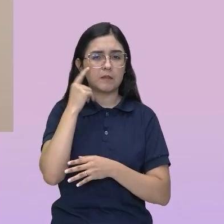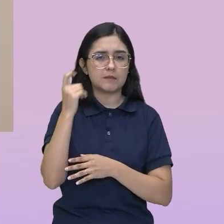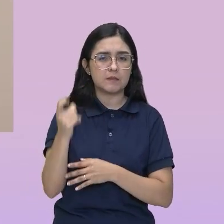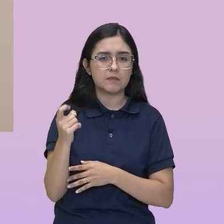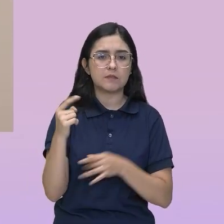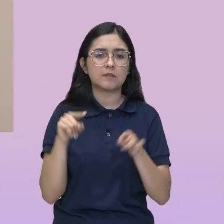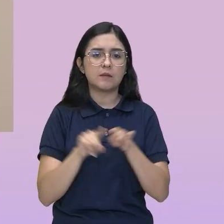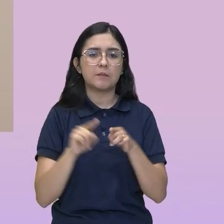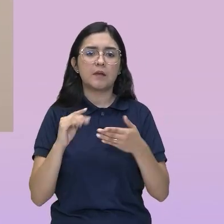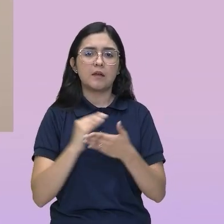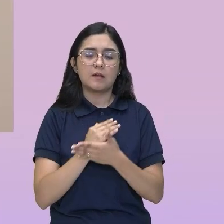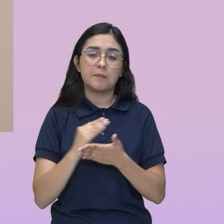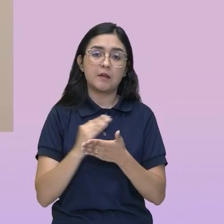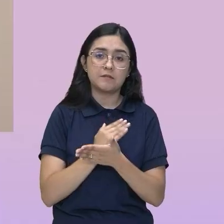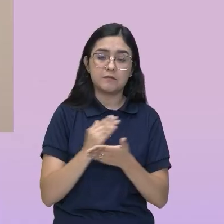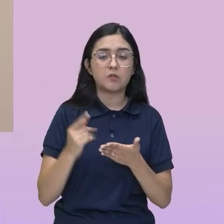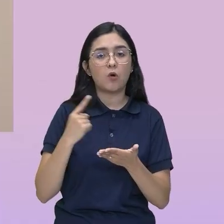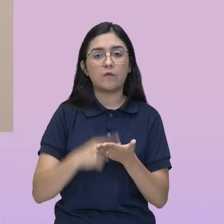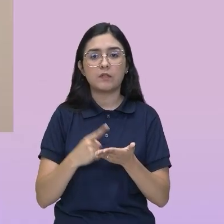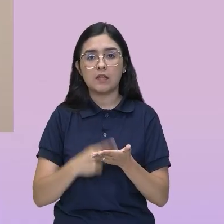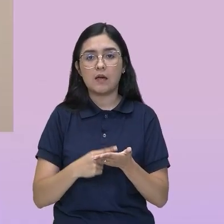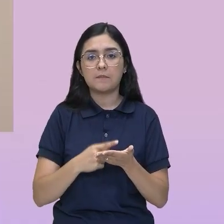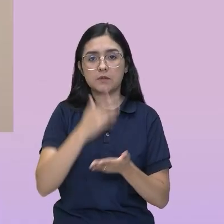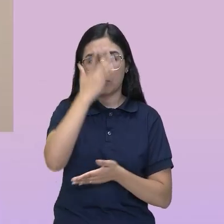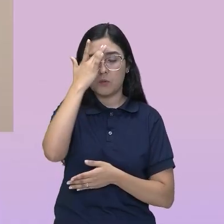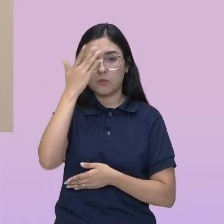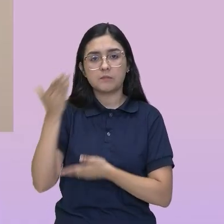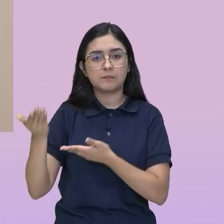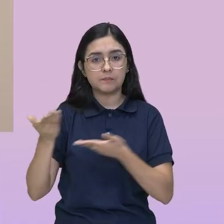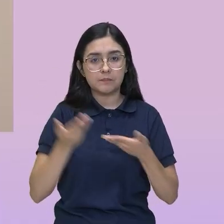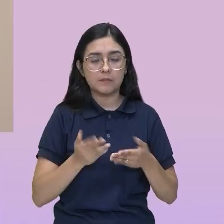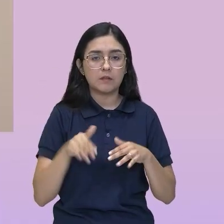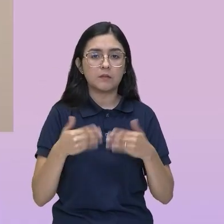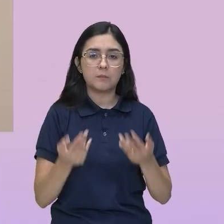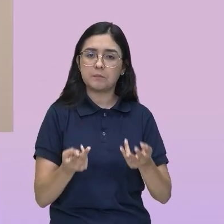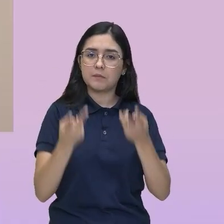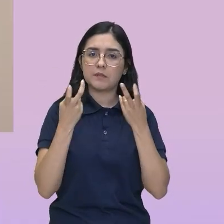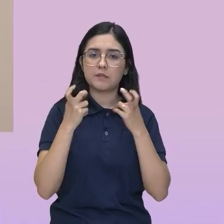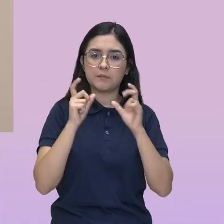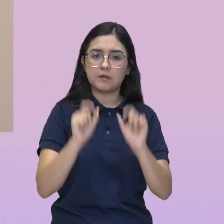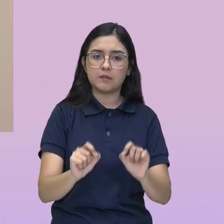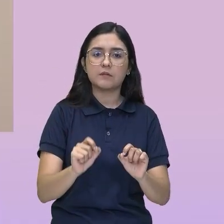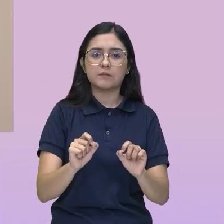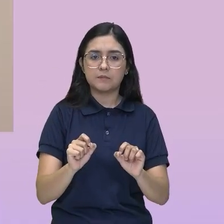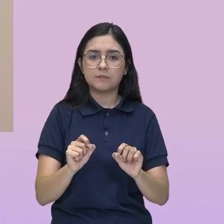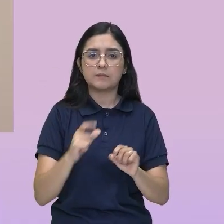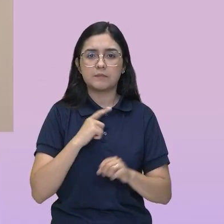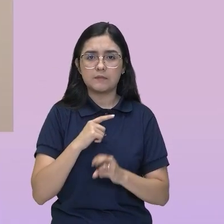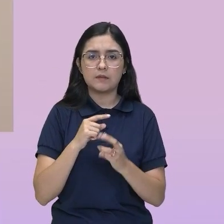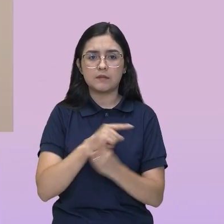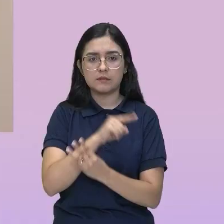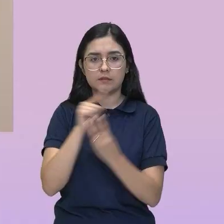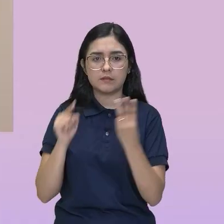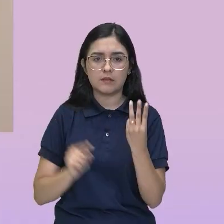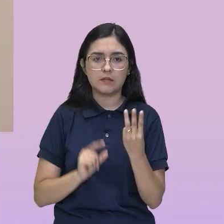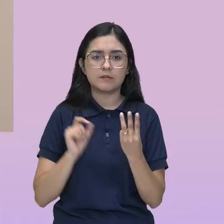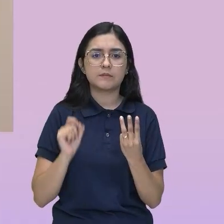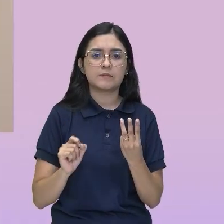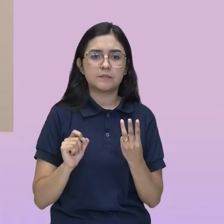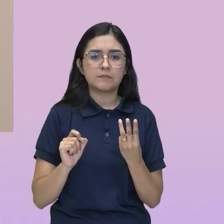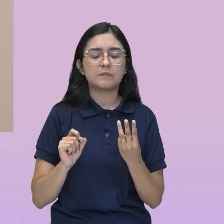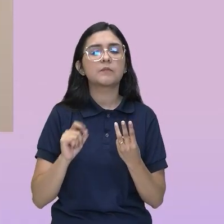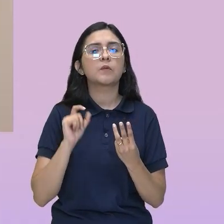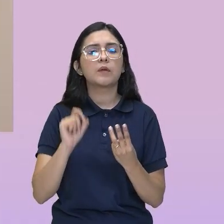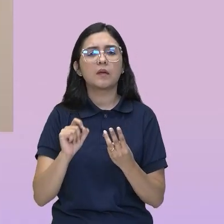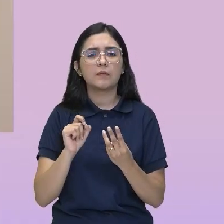às vezes, um convidado, né? Então, vocês perceberam aí, né, três imagens, não foi? Então, é